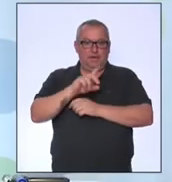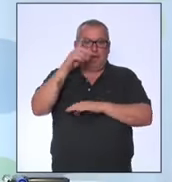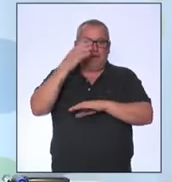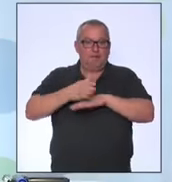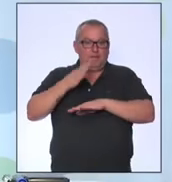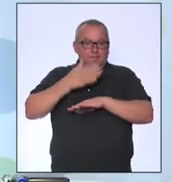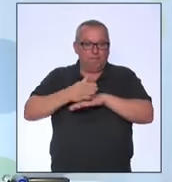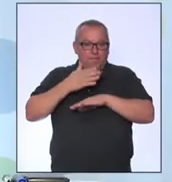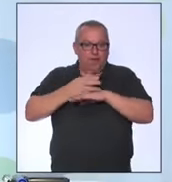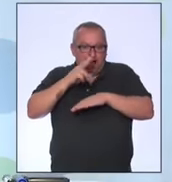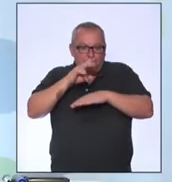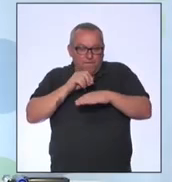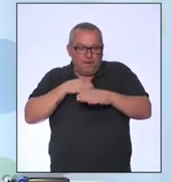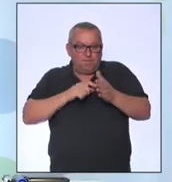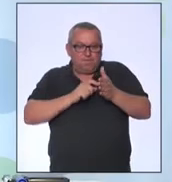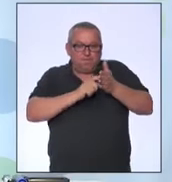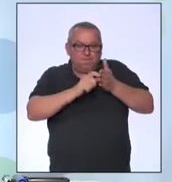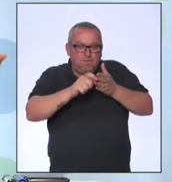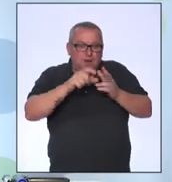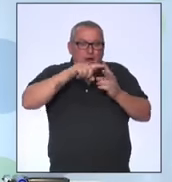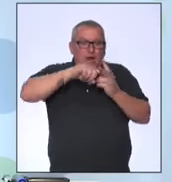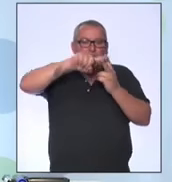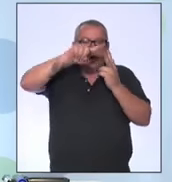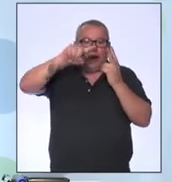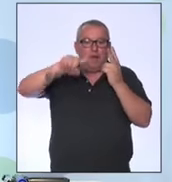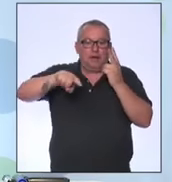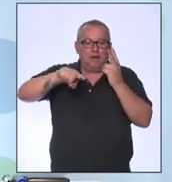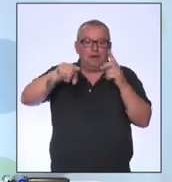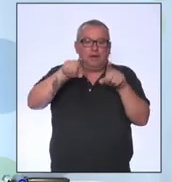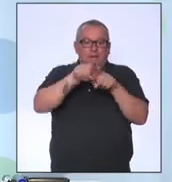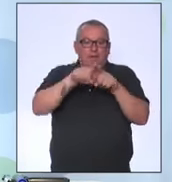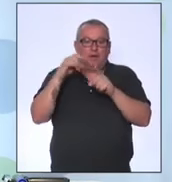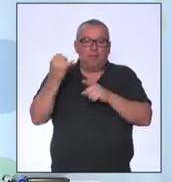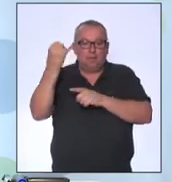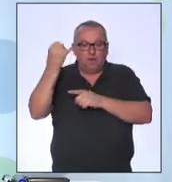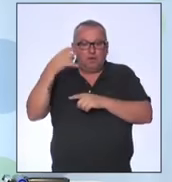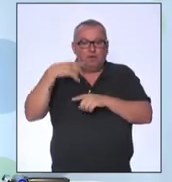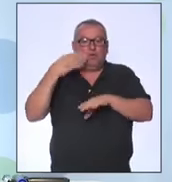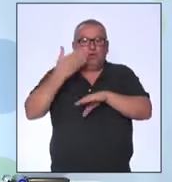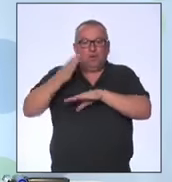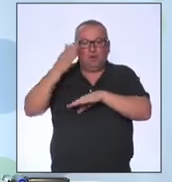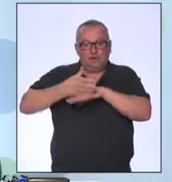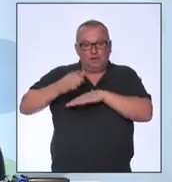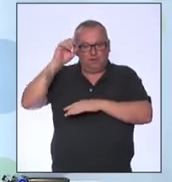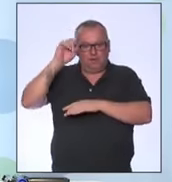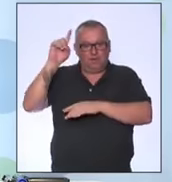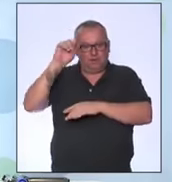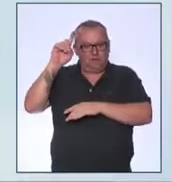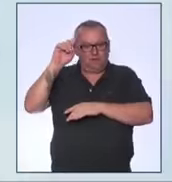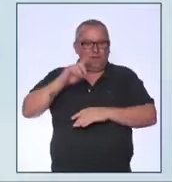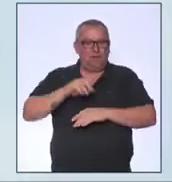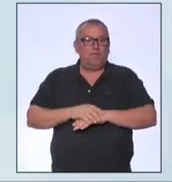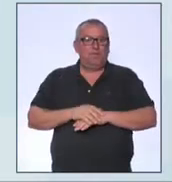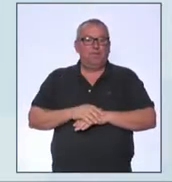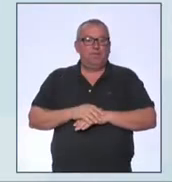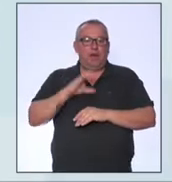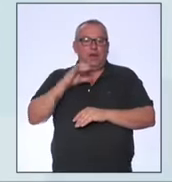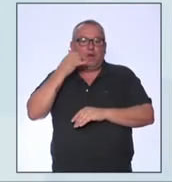vai introduzir o conceito de raiz e a importância dela aplicada num exercício do cotidiano. Vamos lá comigo. Carlos ligou ao zelador